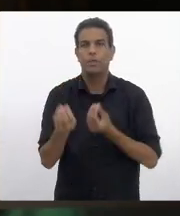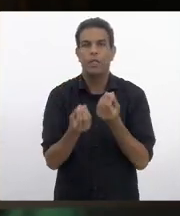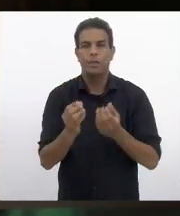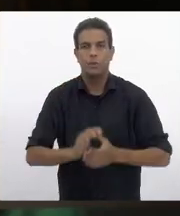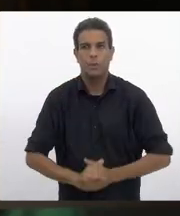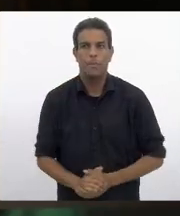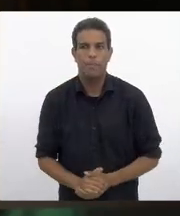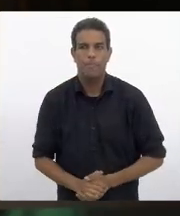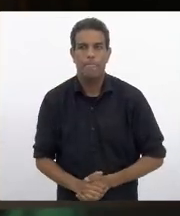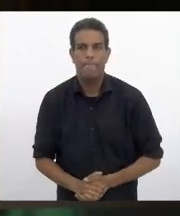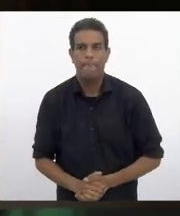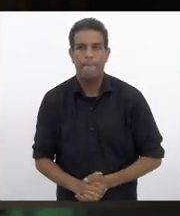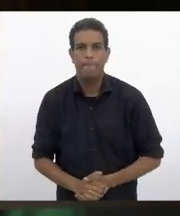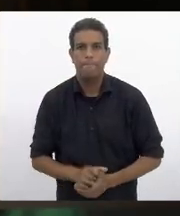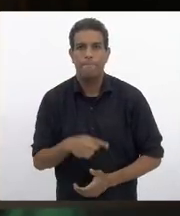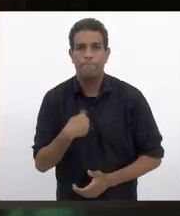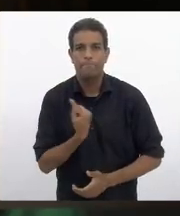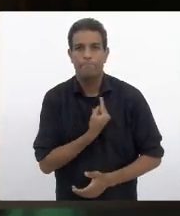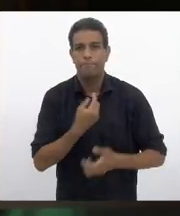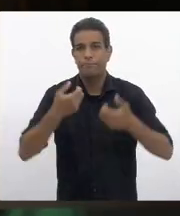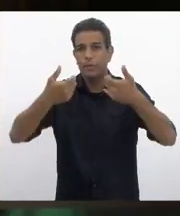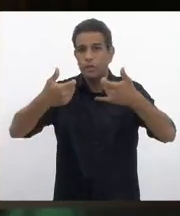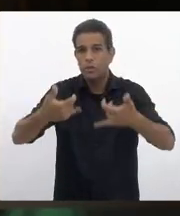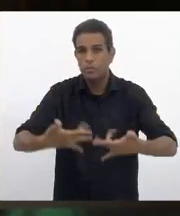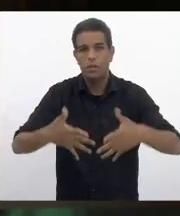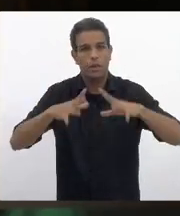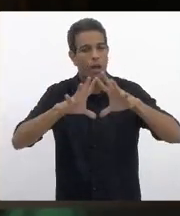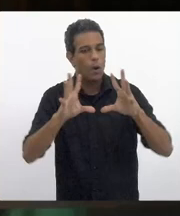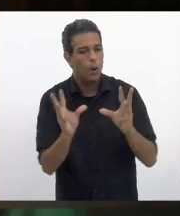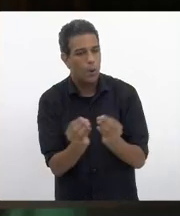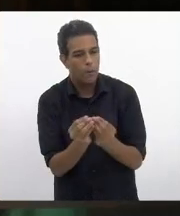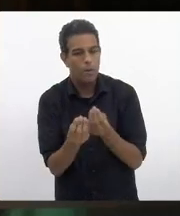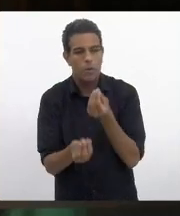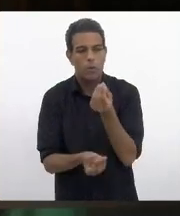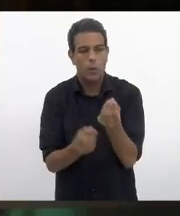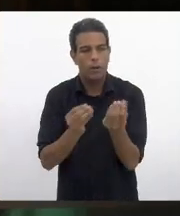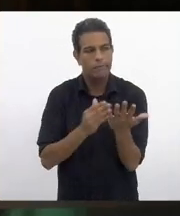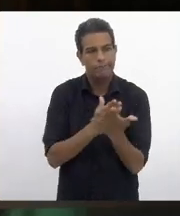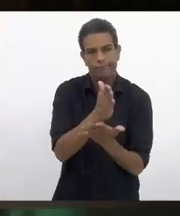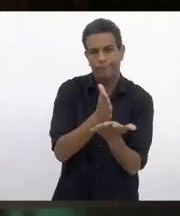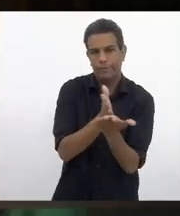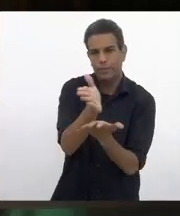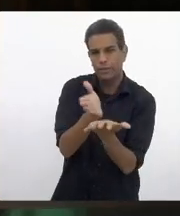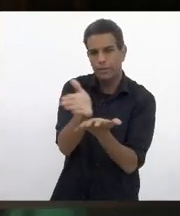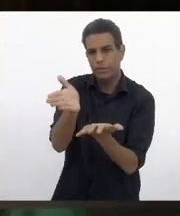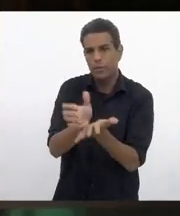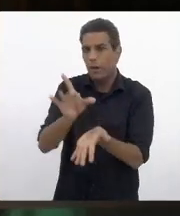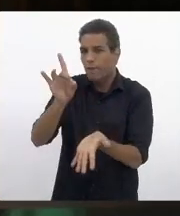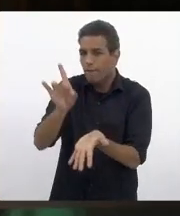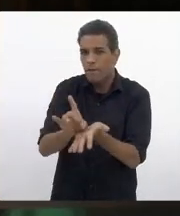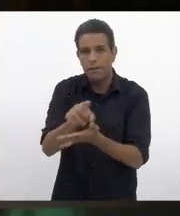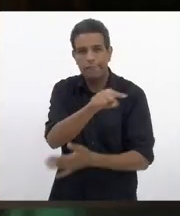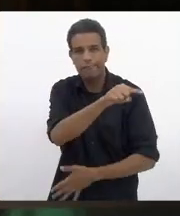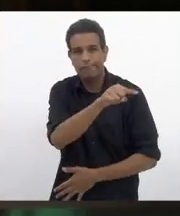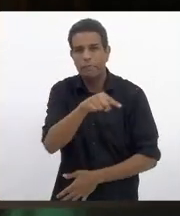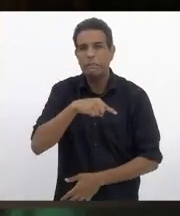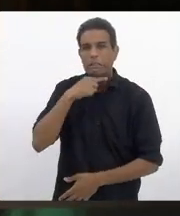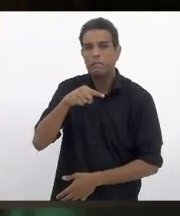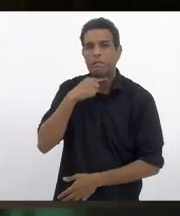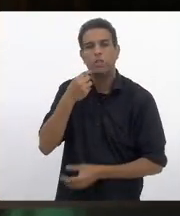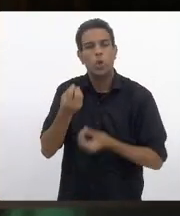ponta. Então, na realidade, o que nós precisamos hoje, de forma meritória que os oficiais tenham, quero dizer aqui que não tem que